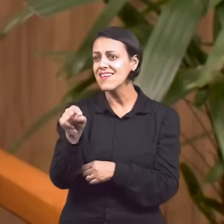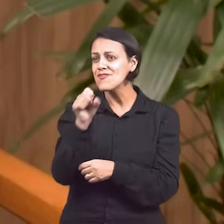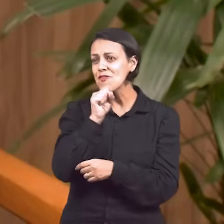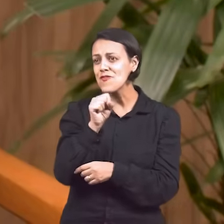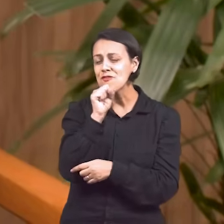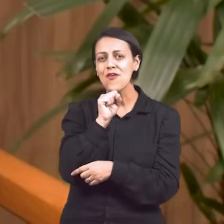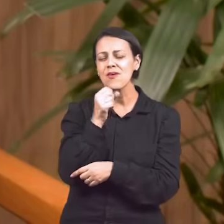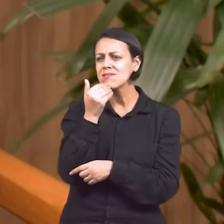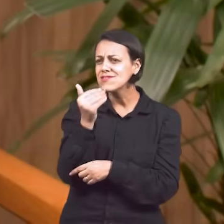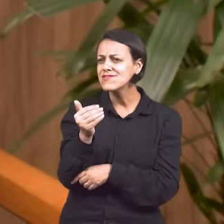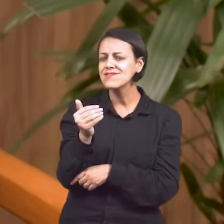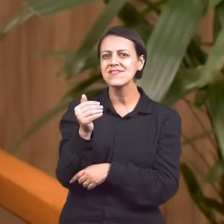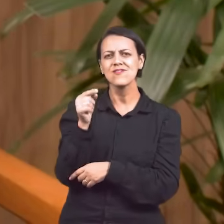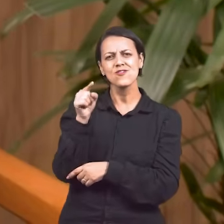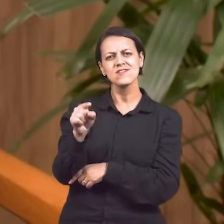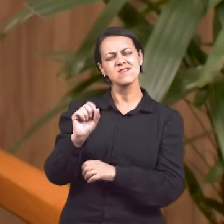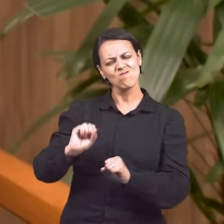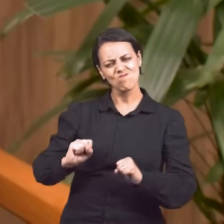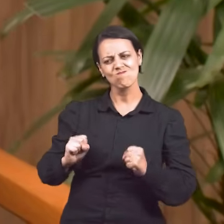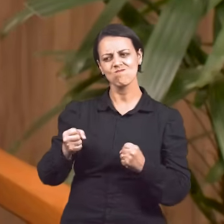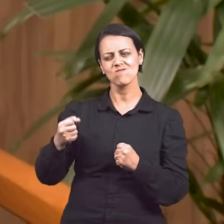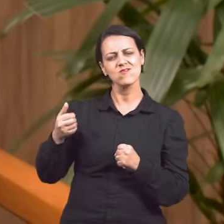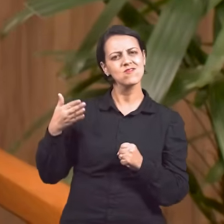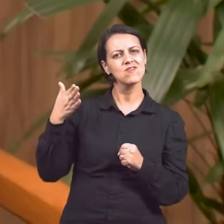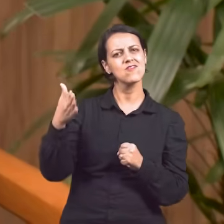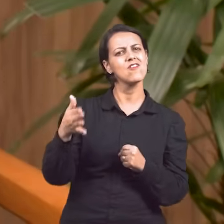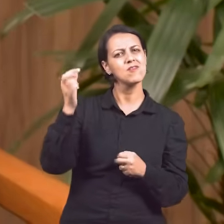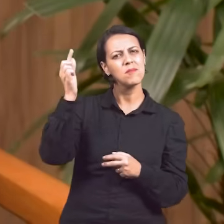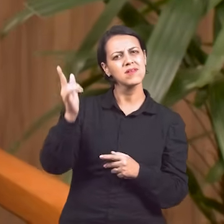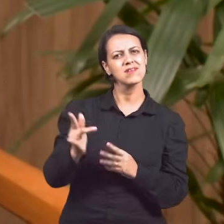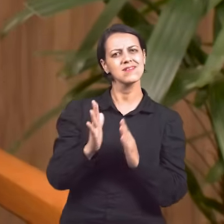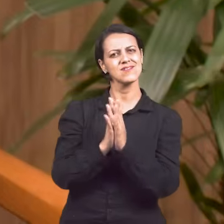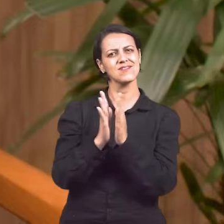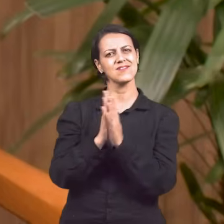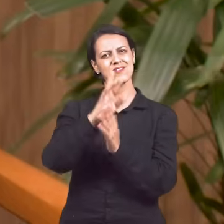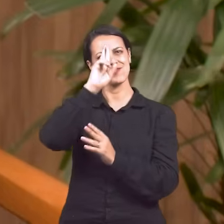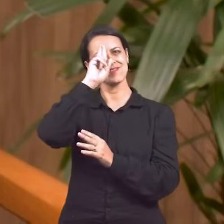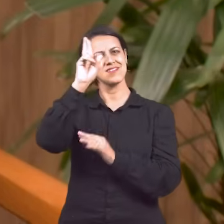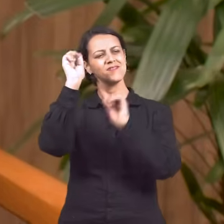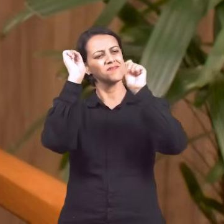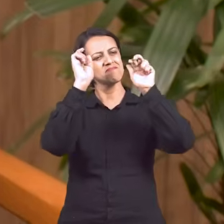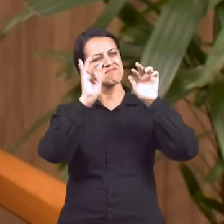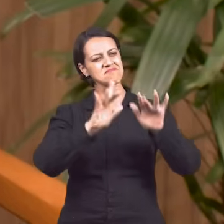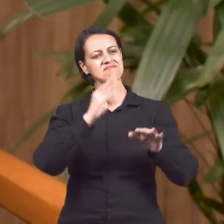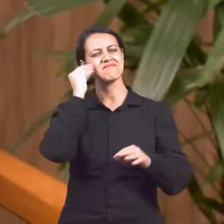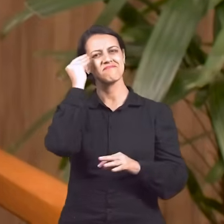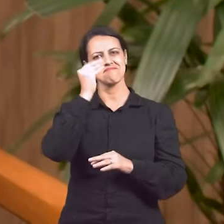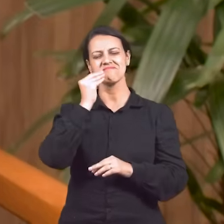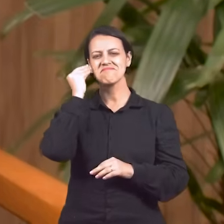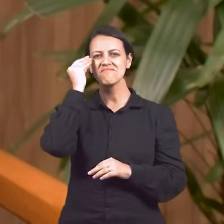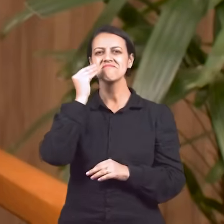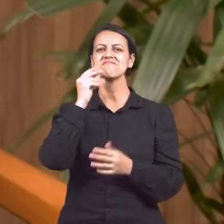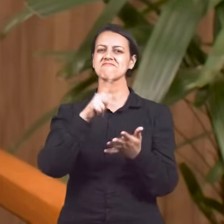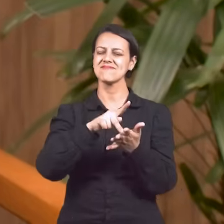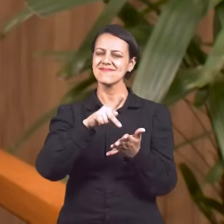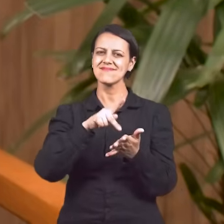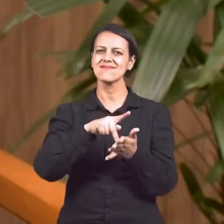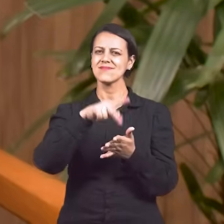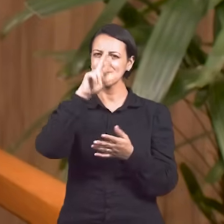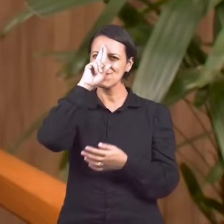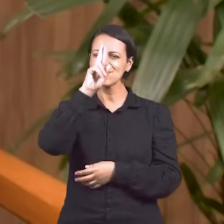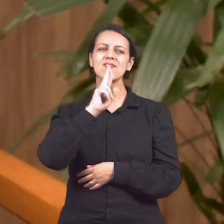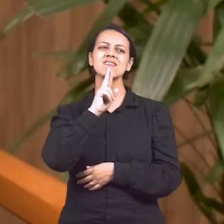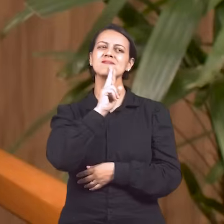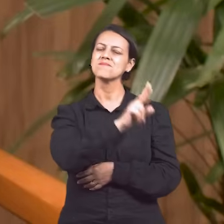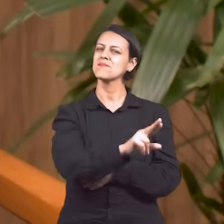pedido que ela nem fez ao Senhor, ela fez a você, né? E você foi, buscou o Senhor